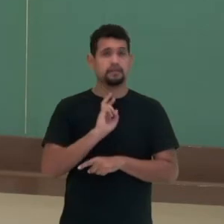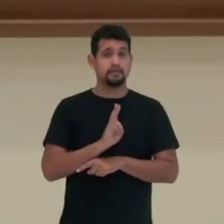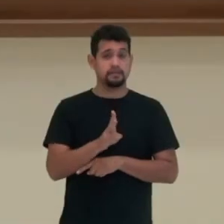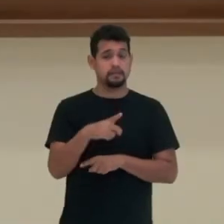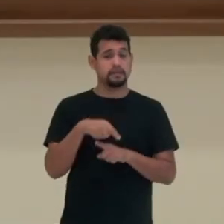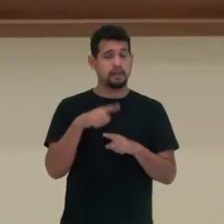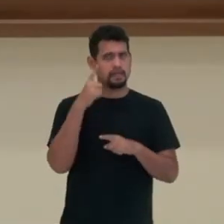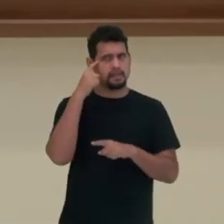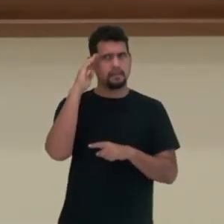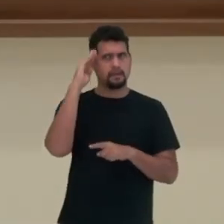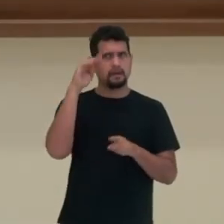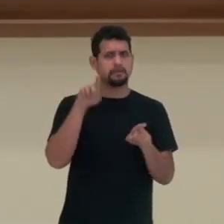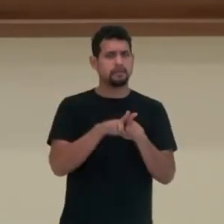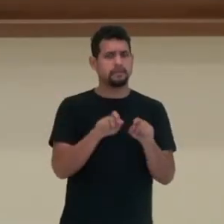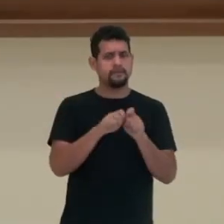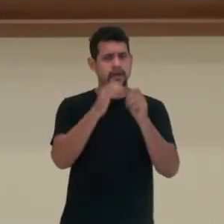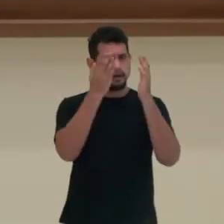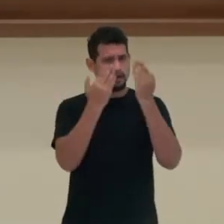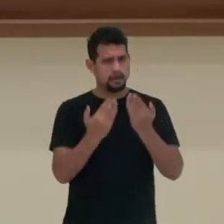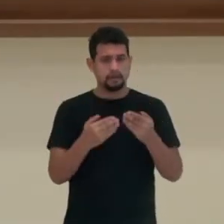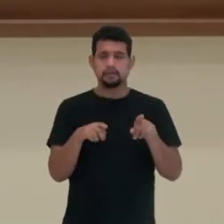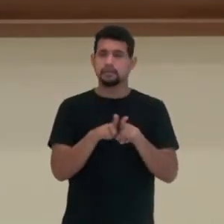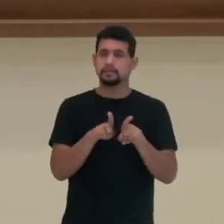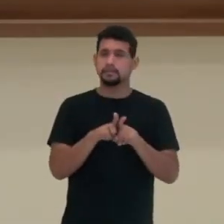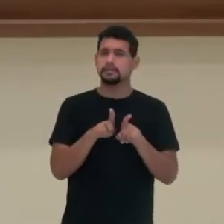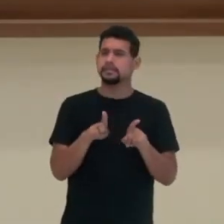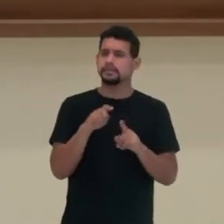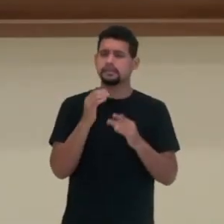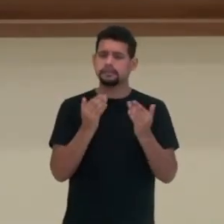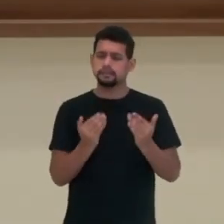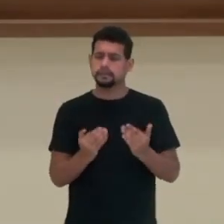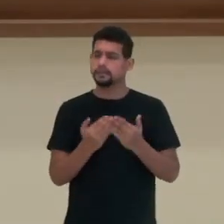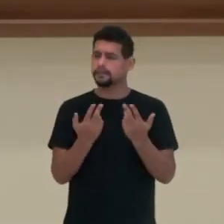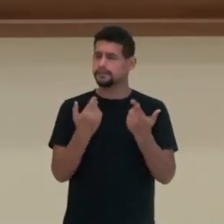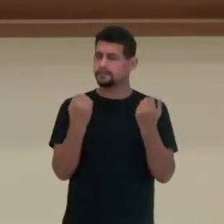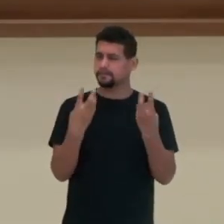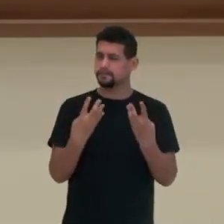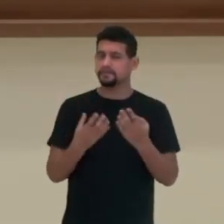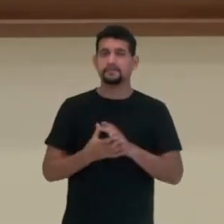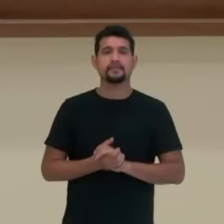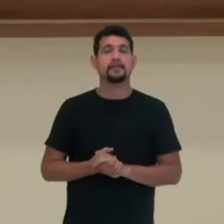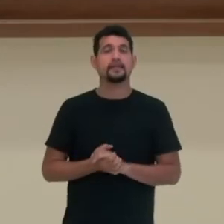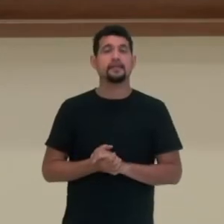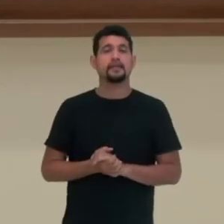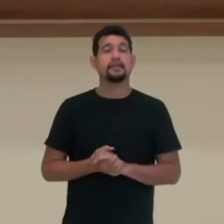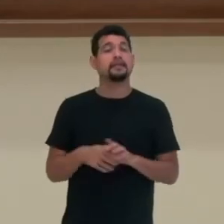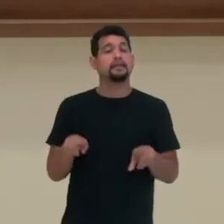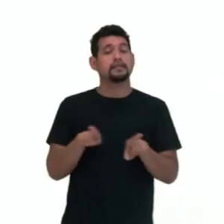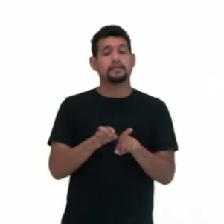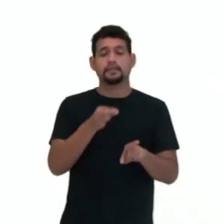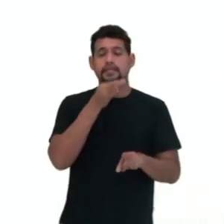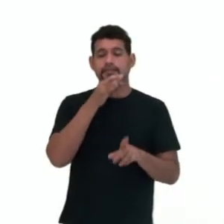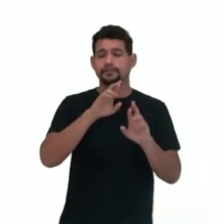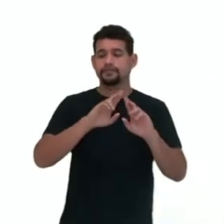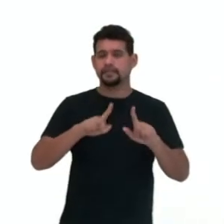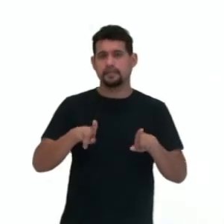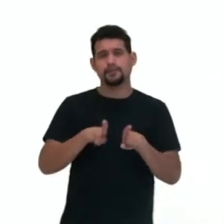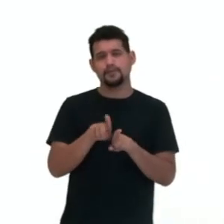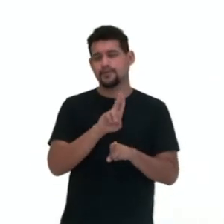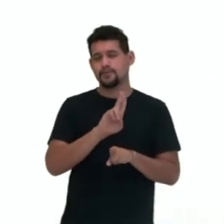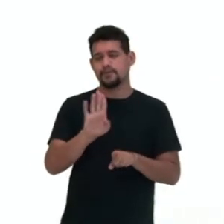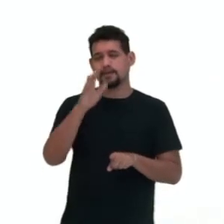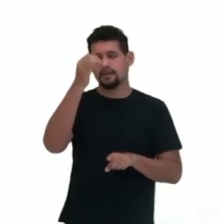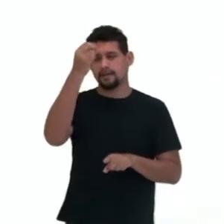essa ideia, né? Faça uma associação mnemônica, como a gente diz. A contraposição, como o próprio nome